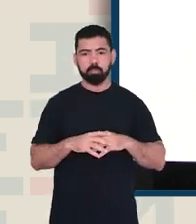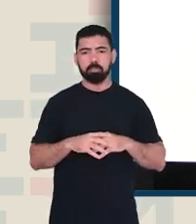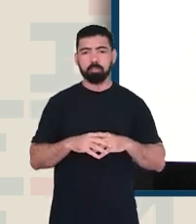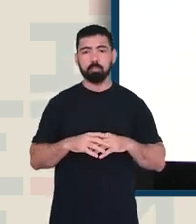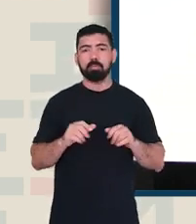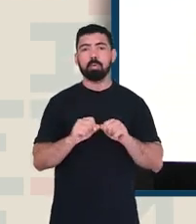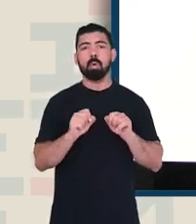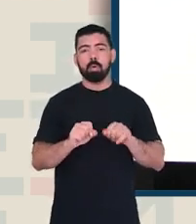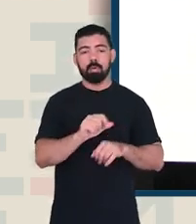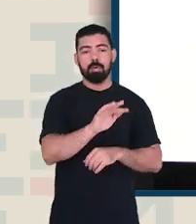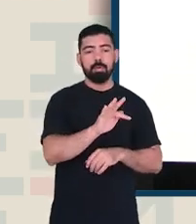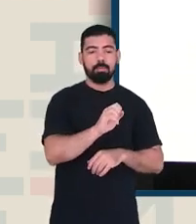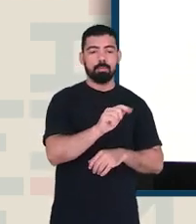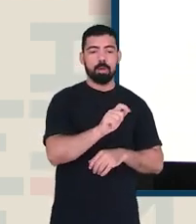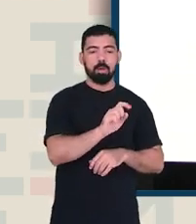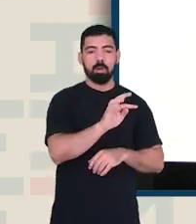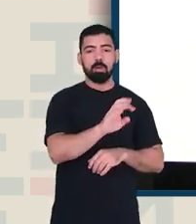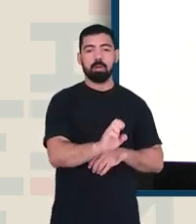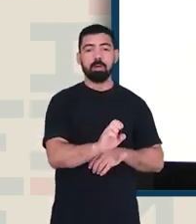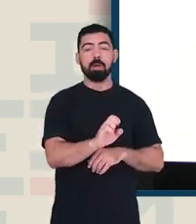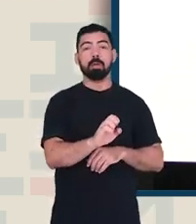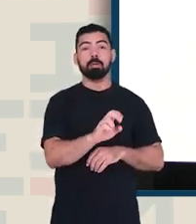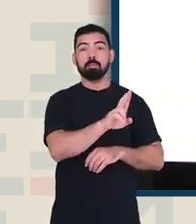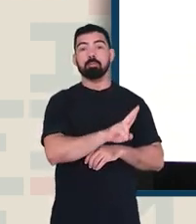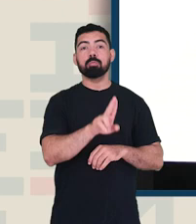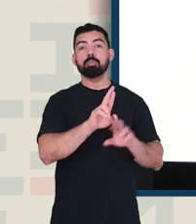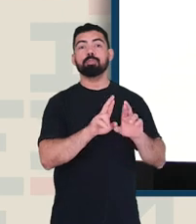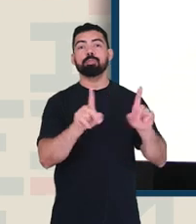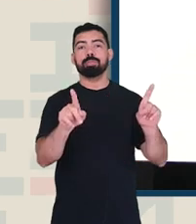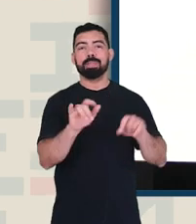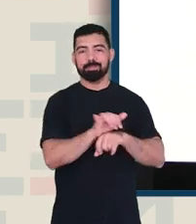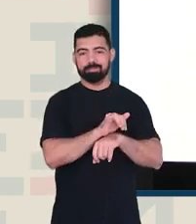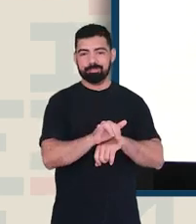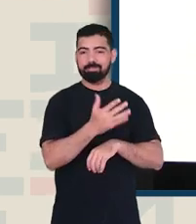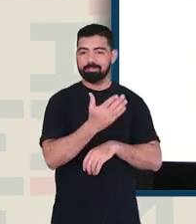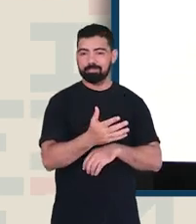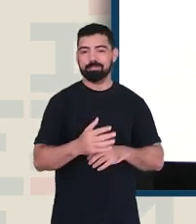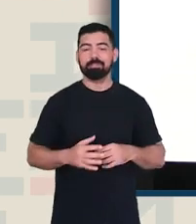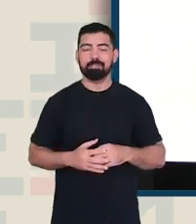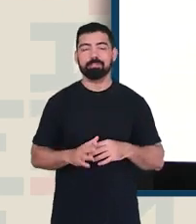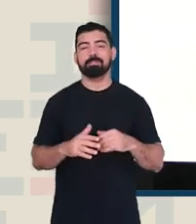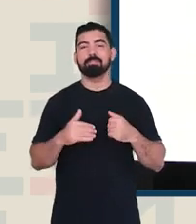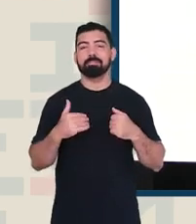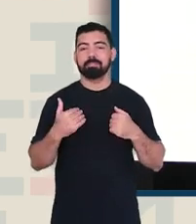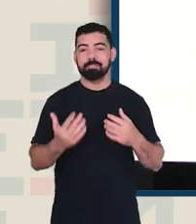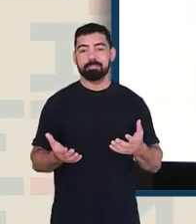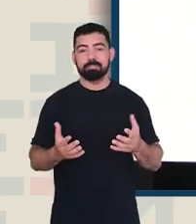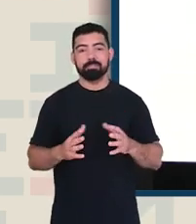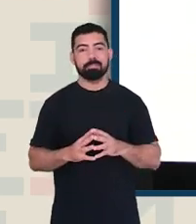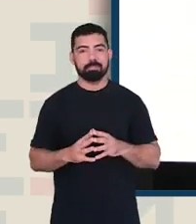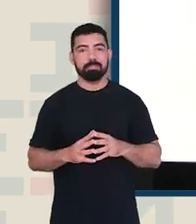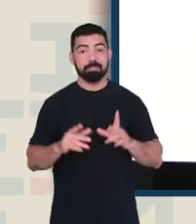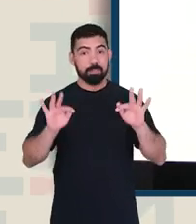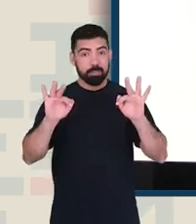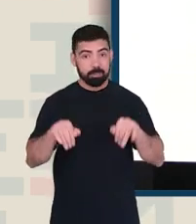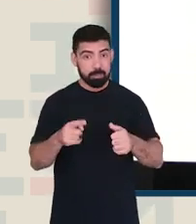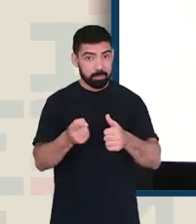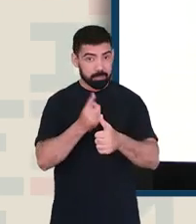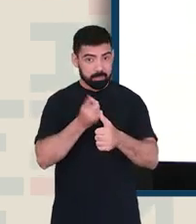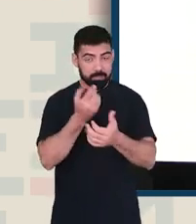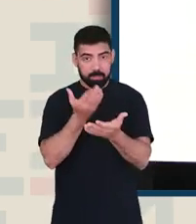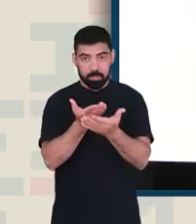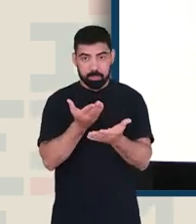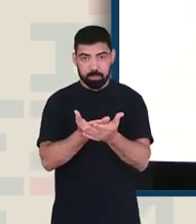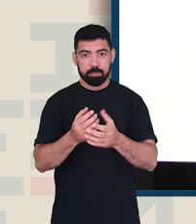um fagote, tocado de uma maneira não convencional, certo? Então, encerrando esta primeira